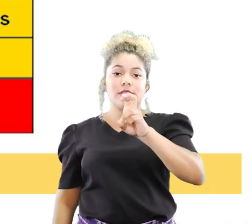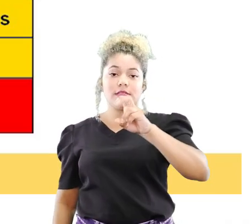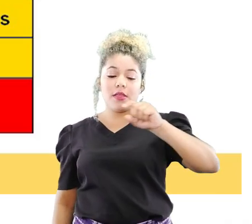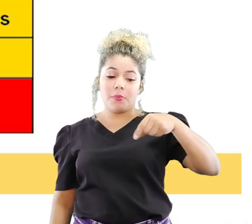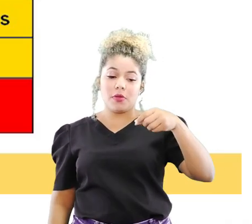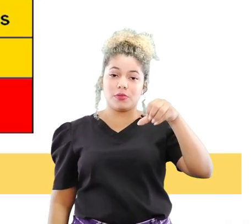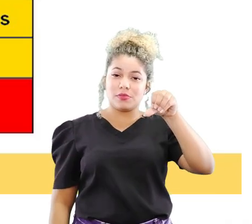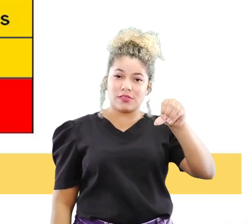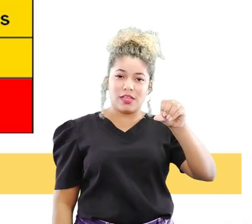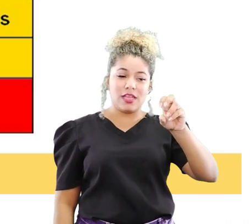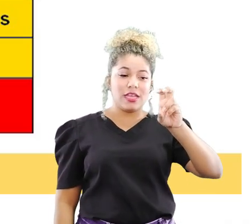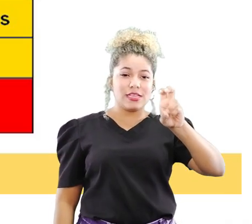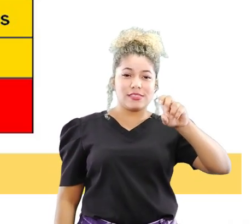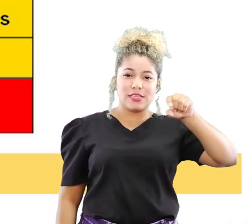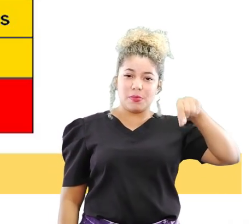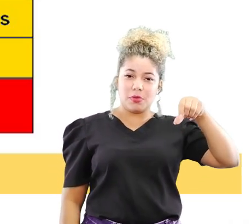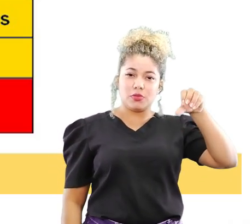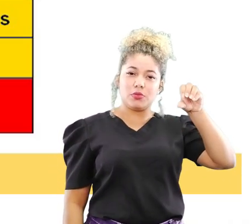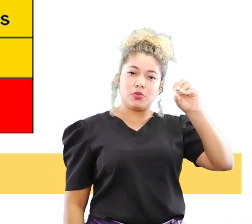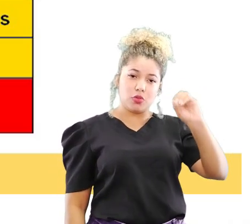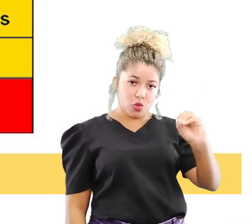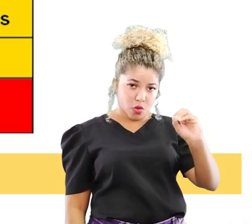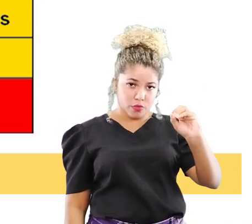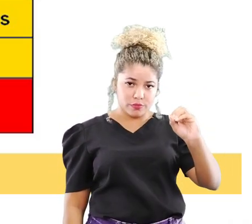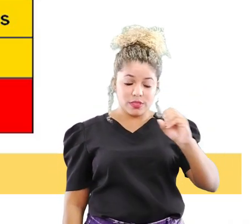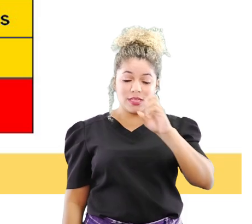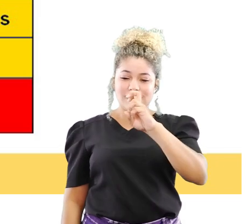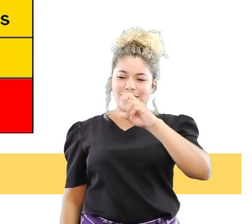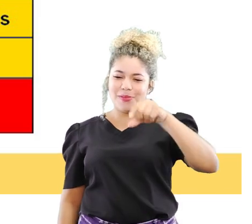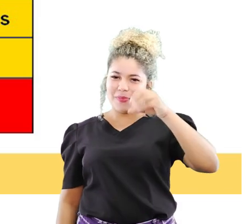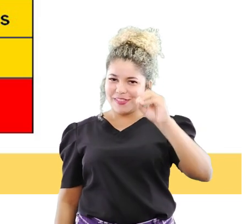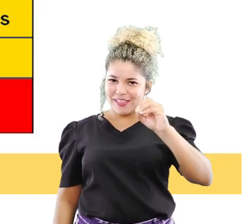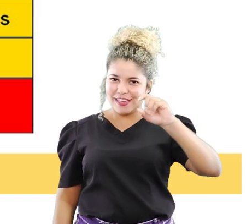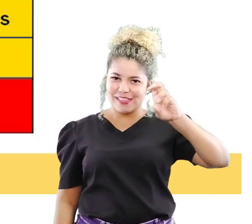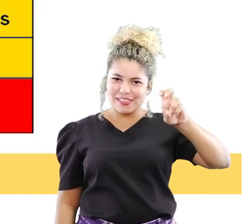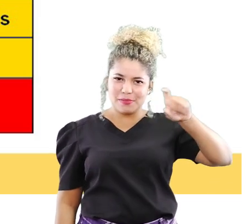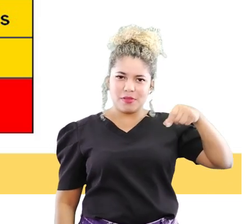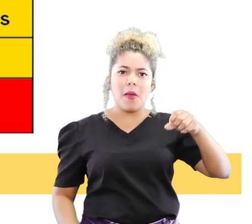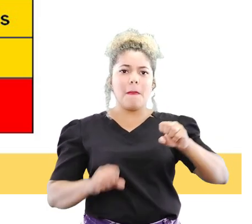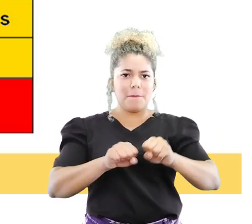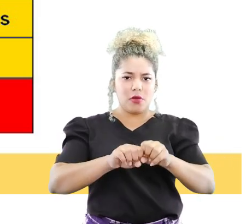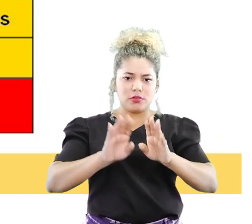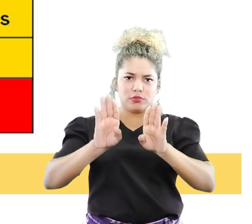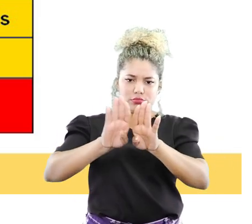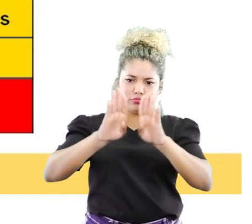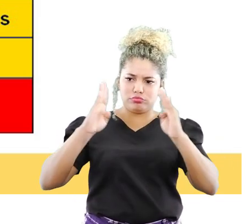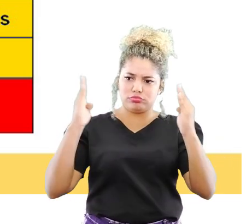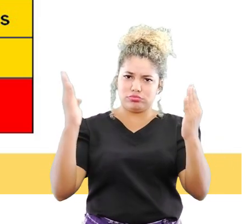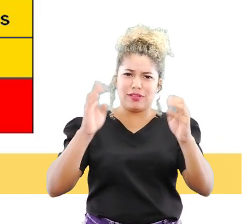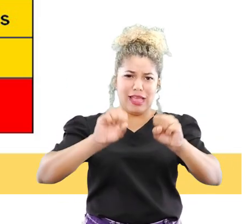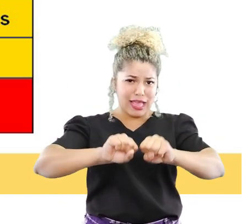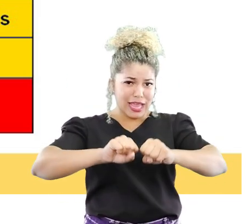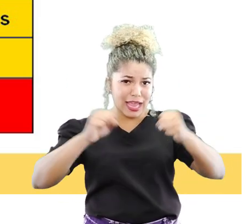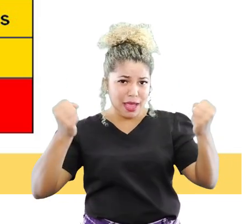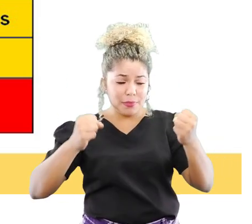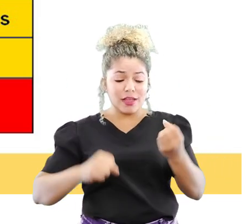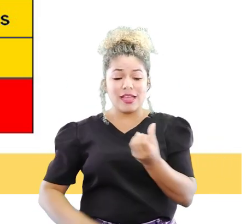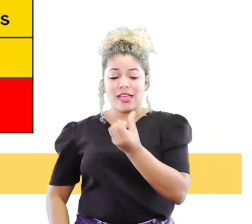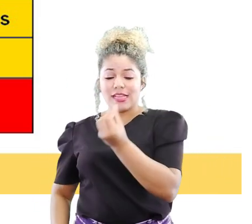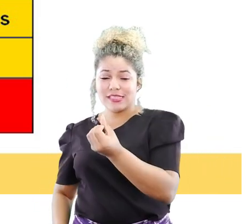5,0 e 5,9 desloca objetos pesados e racha muros. Magnitude de